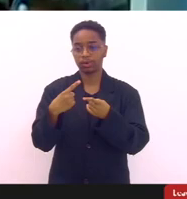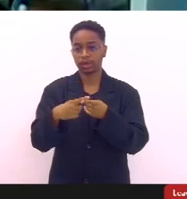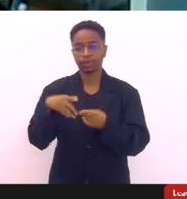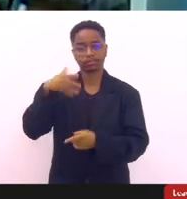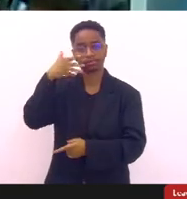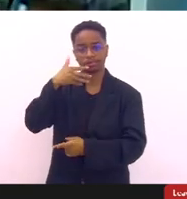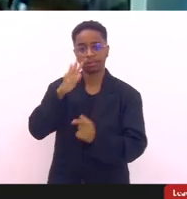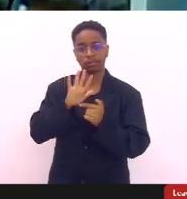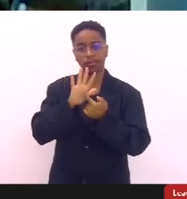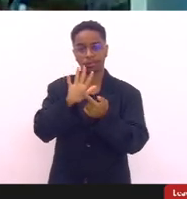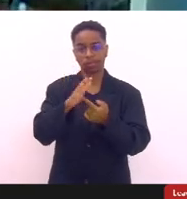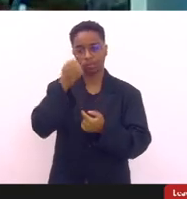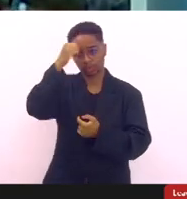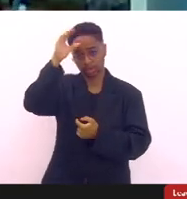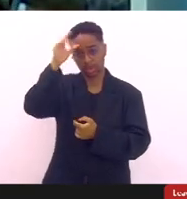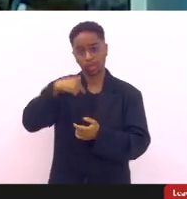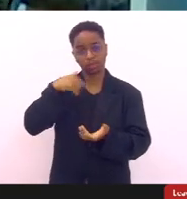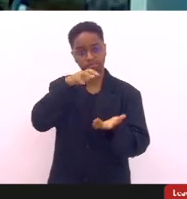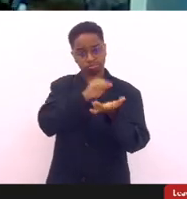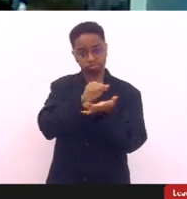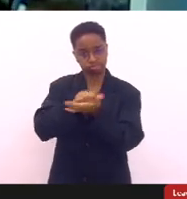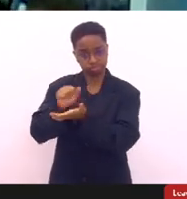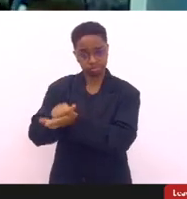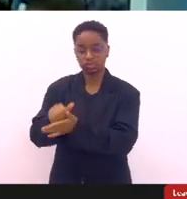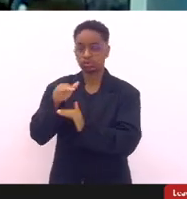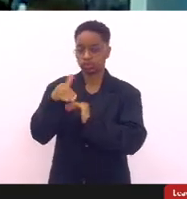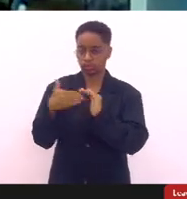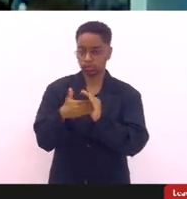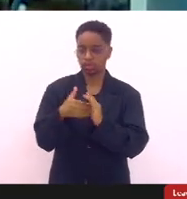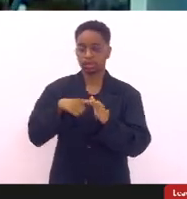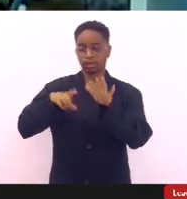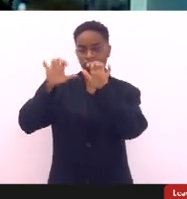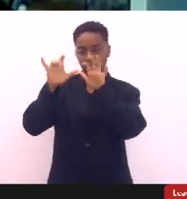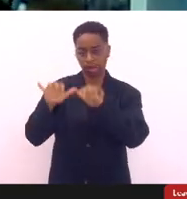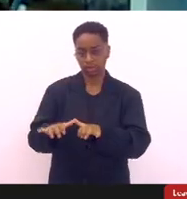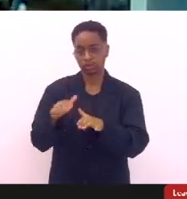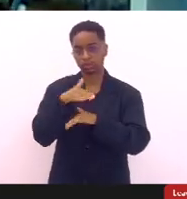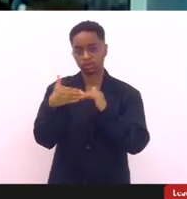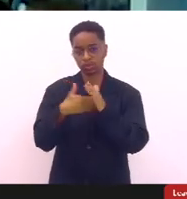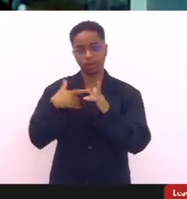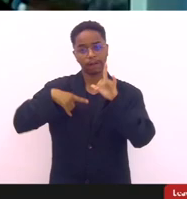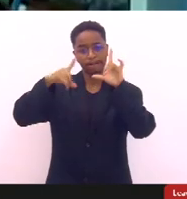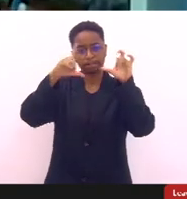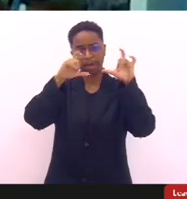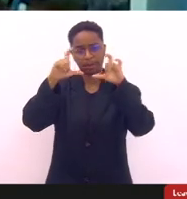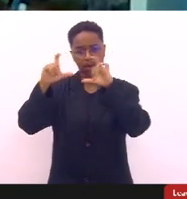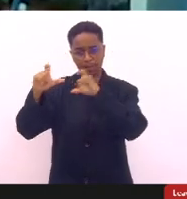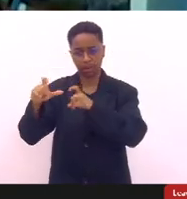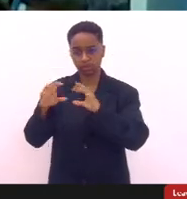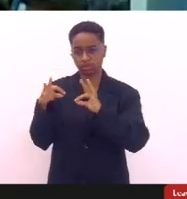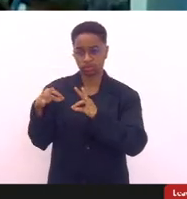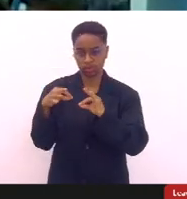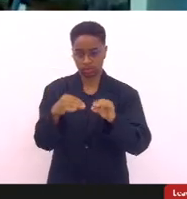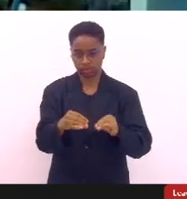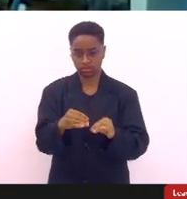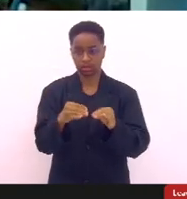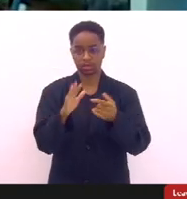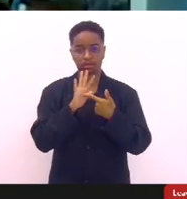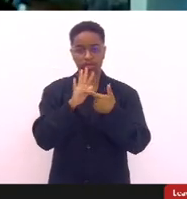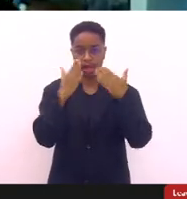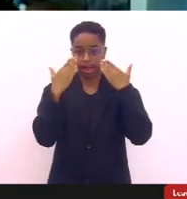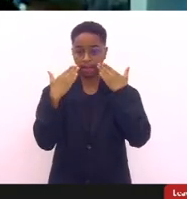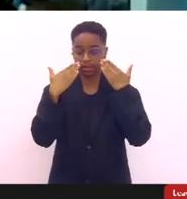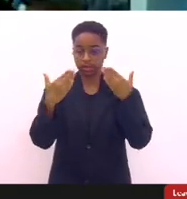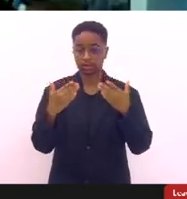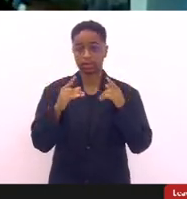muitos conhecimentos, eu anotei todos, o chat todo está anotado, tirei todas as fotos possíveis e necessárias das apresentações,